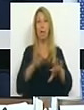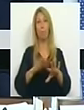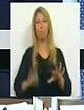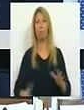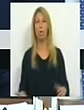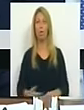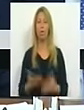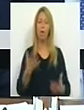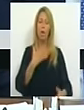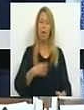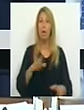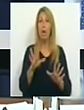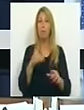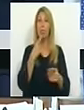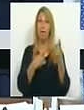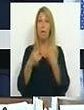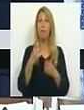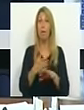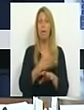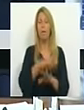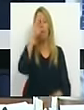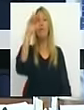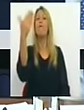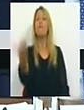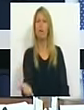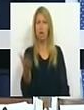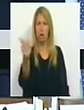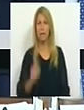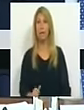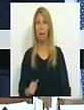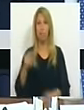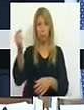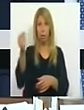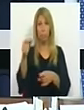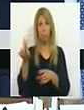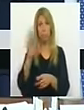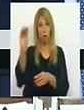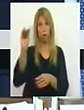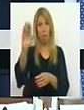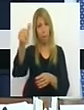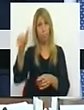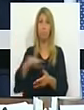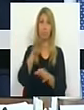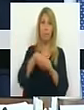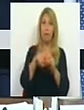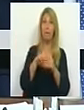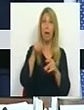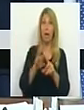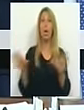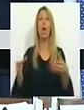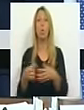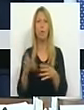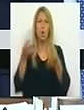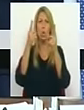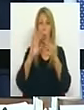que, como questão prévia, que Vossa Excelência foi chamada a esta comissão, não foi para ser elogiado, e especialmente por aqueles que são